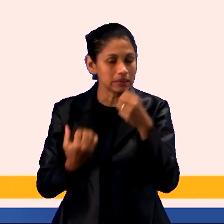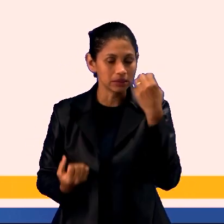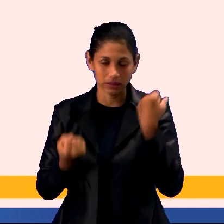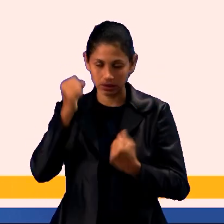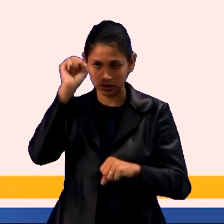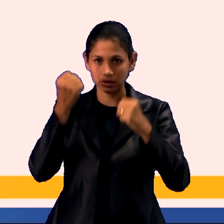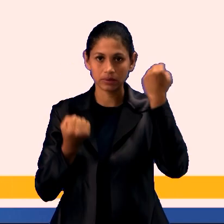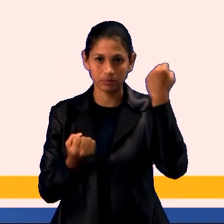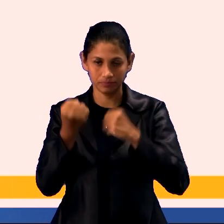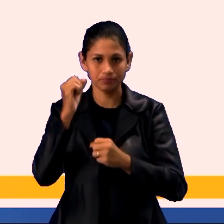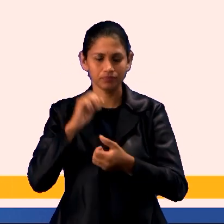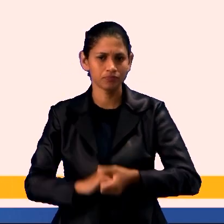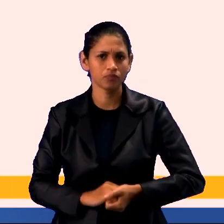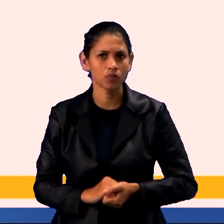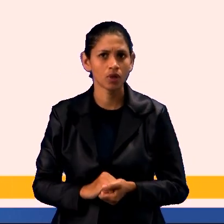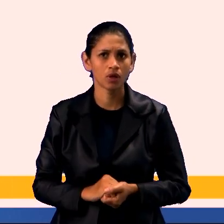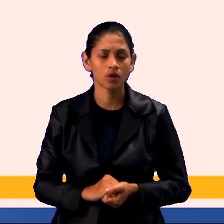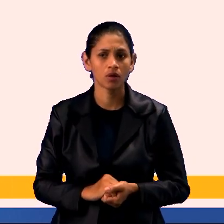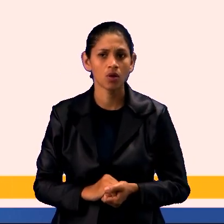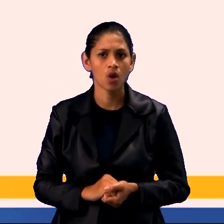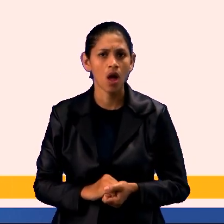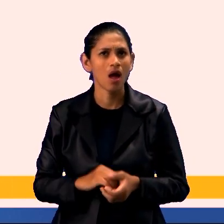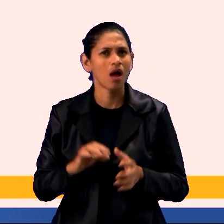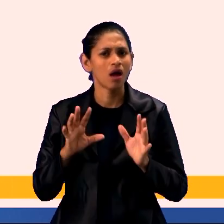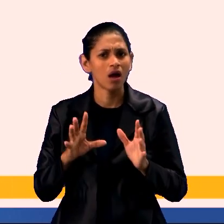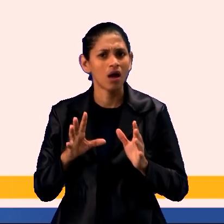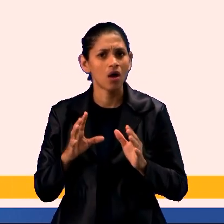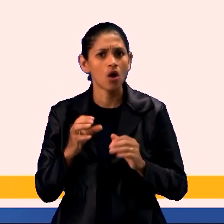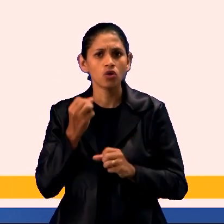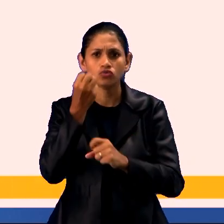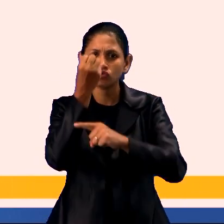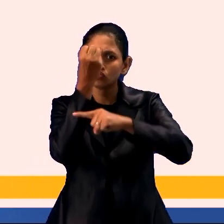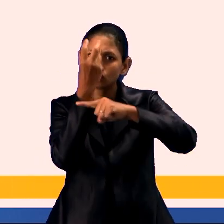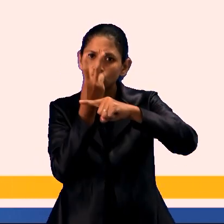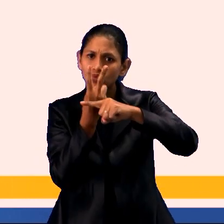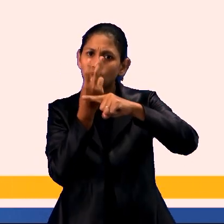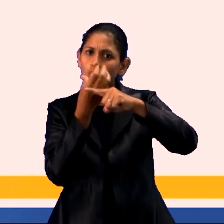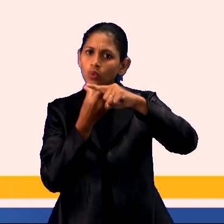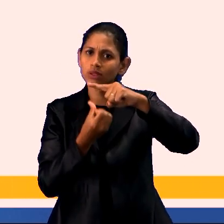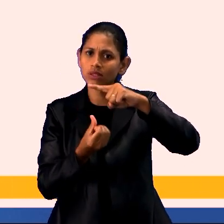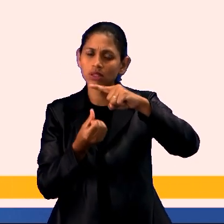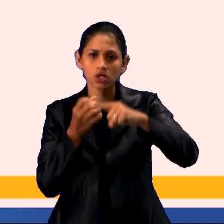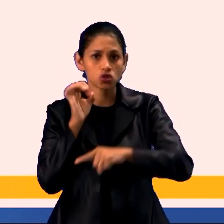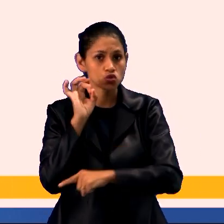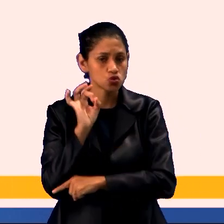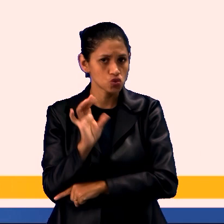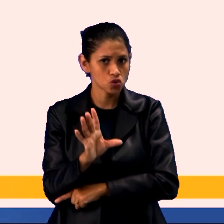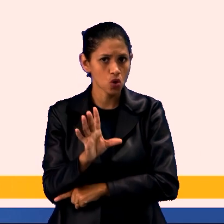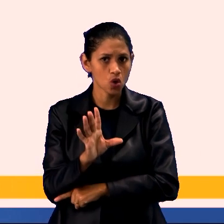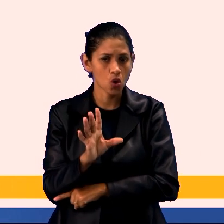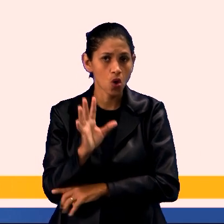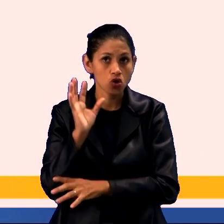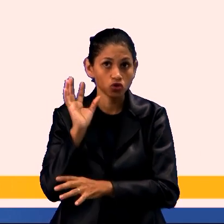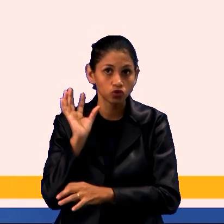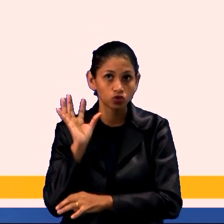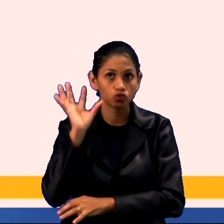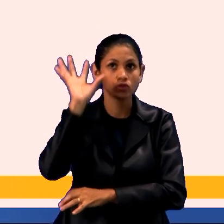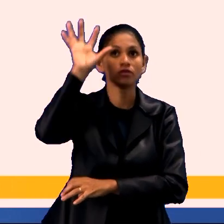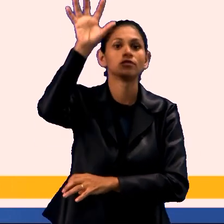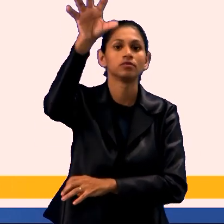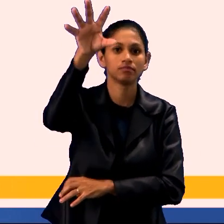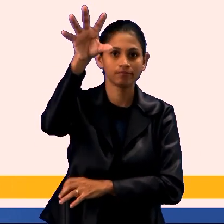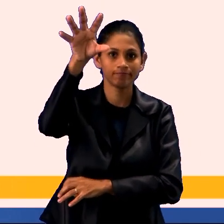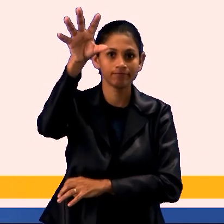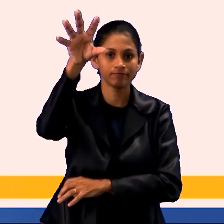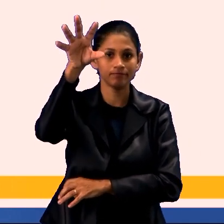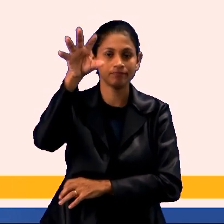aí destes, 2/6 jogam basquete, ou seja, pegou novamente esses grupos apenas